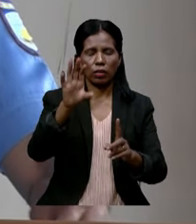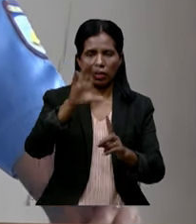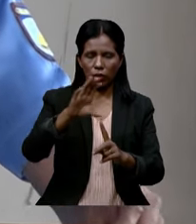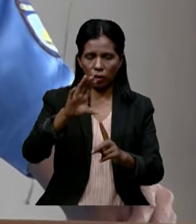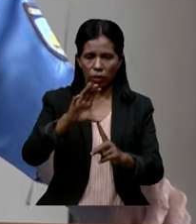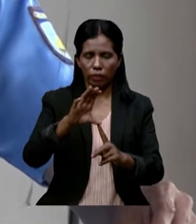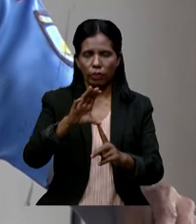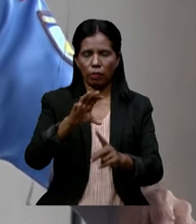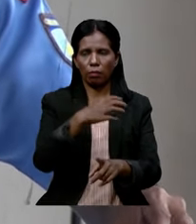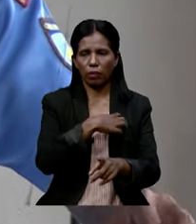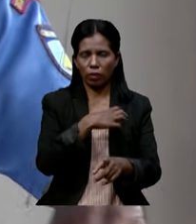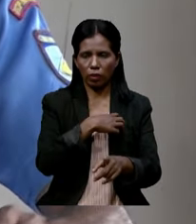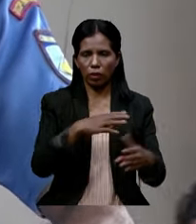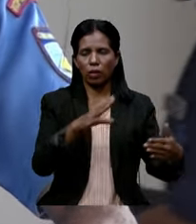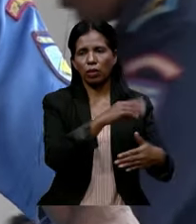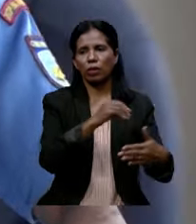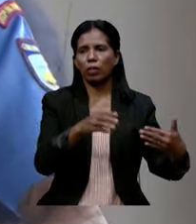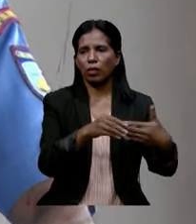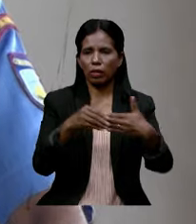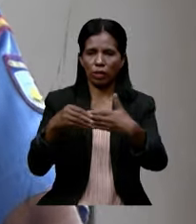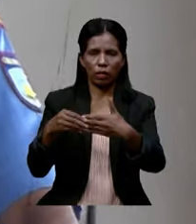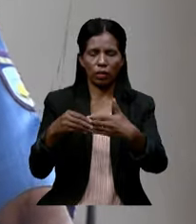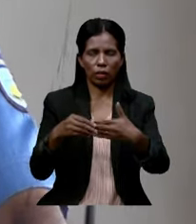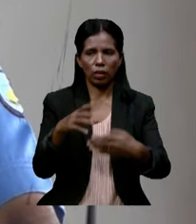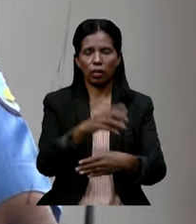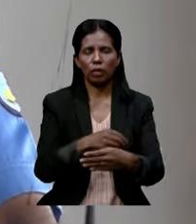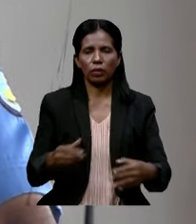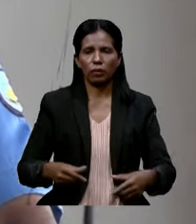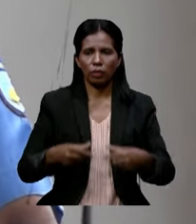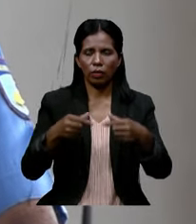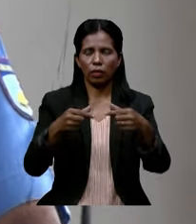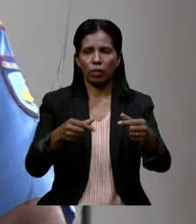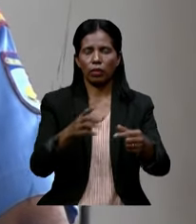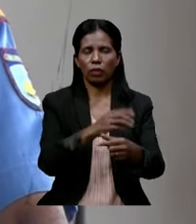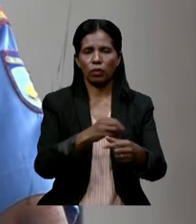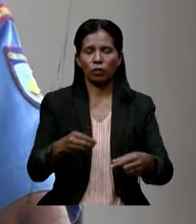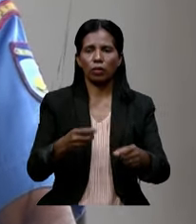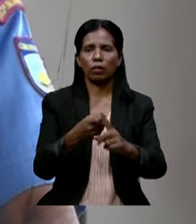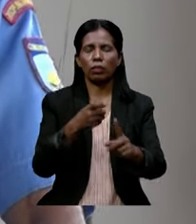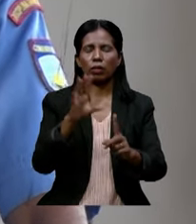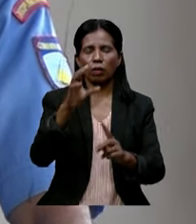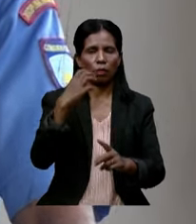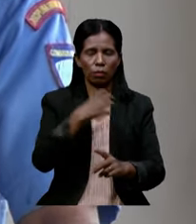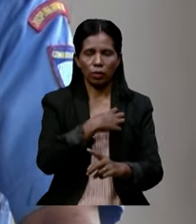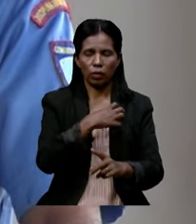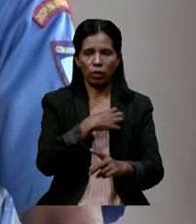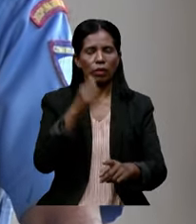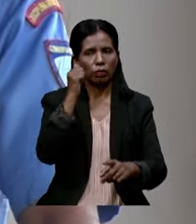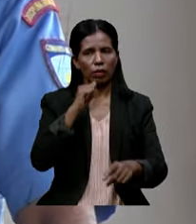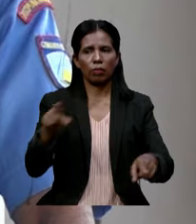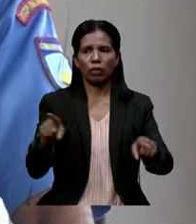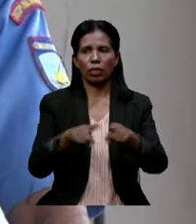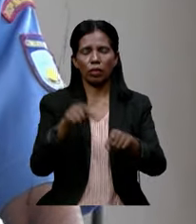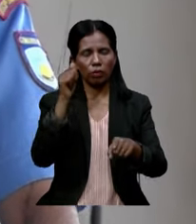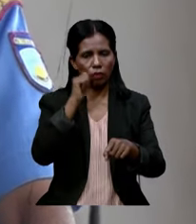no liderança nebe diversa no desempenho ho si polícia feto ma canessa.